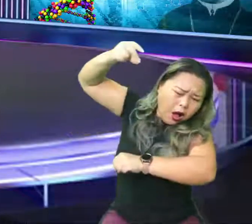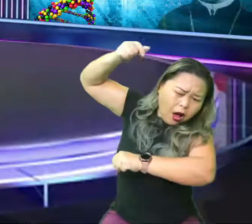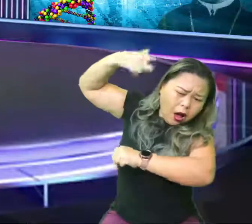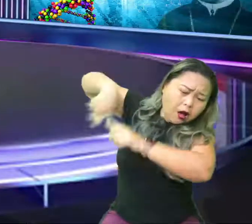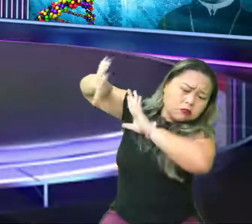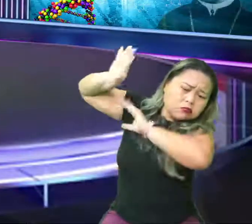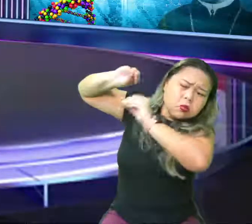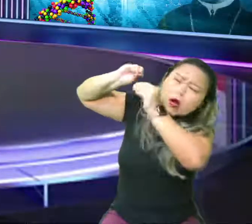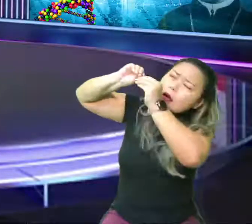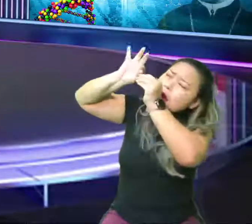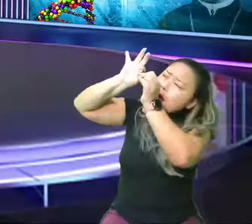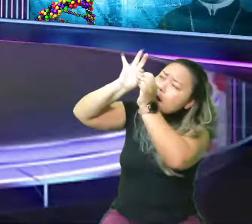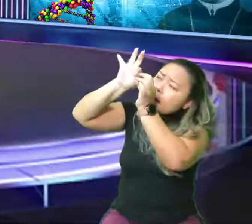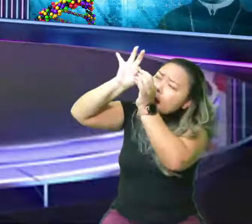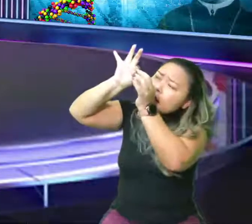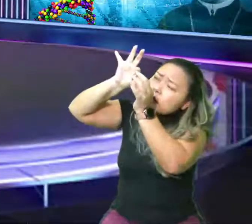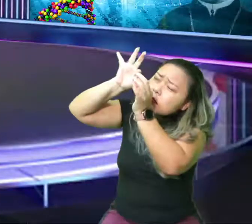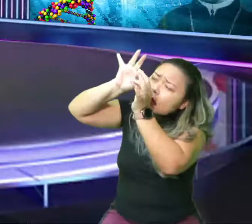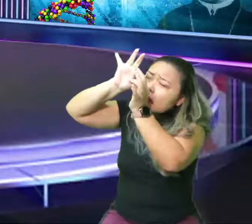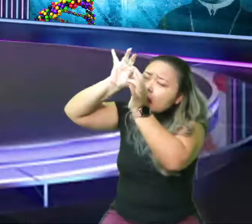estrutura, né, uma partícula